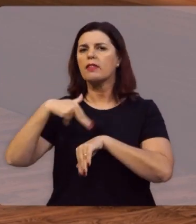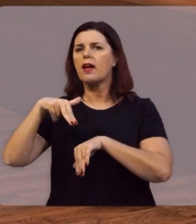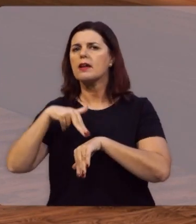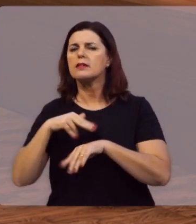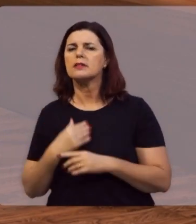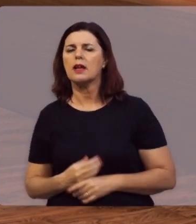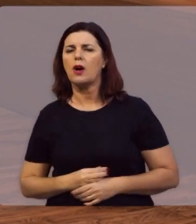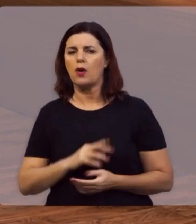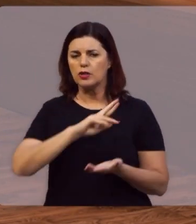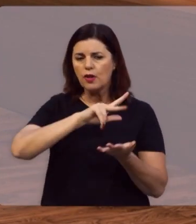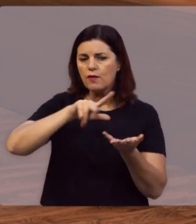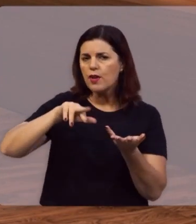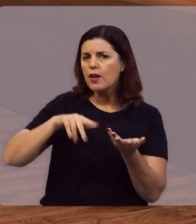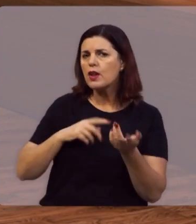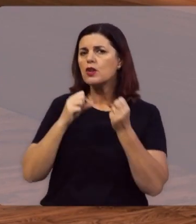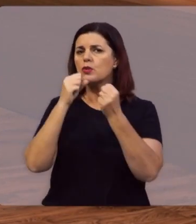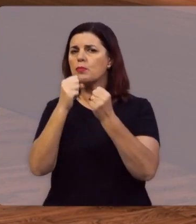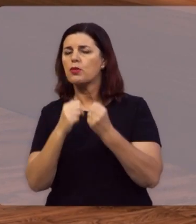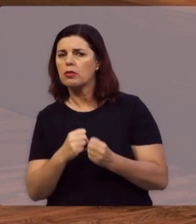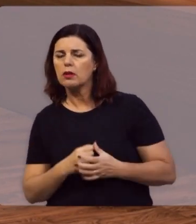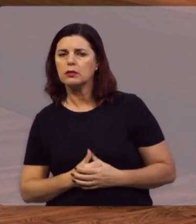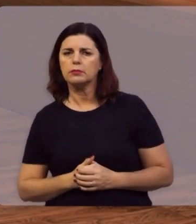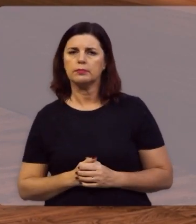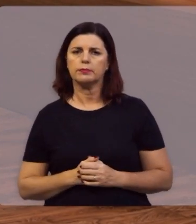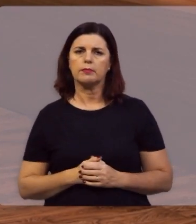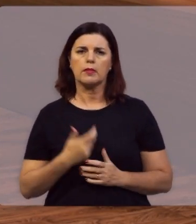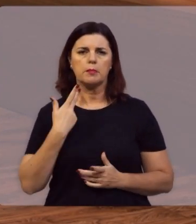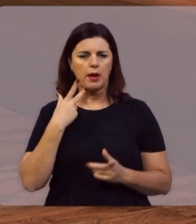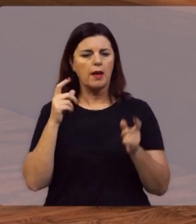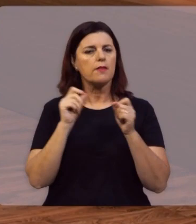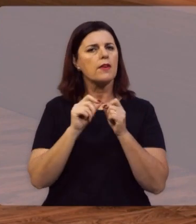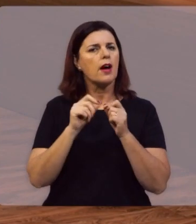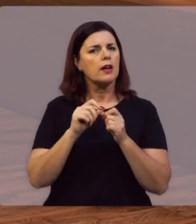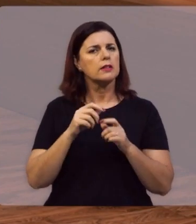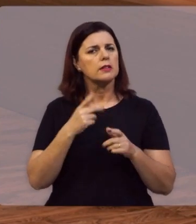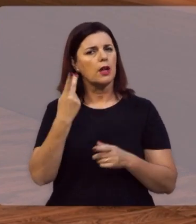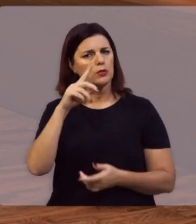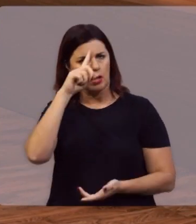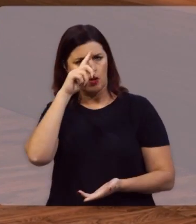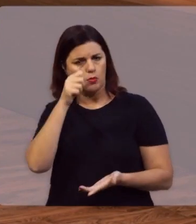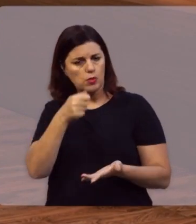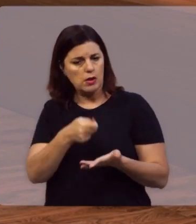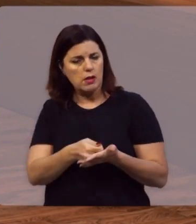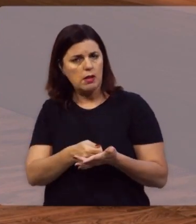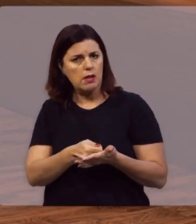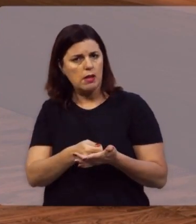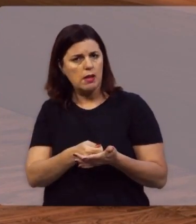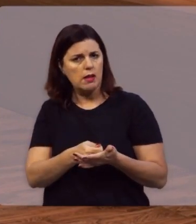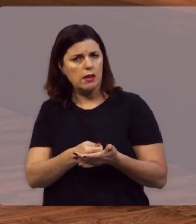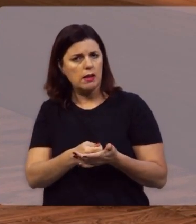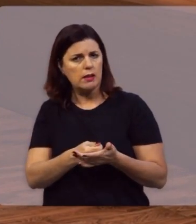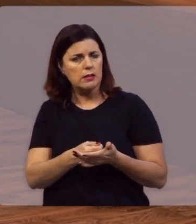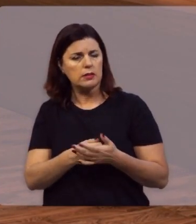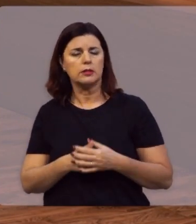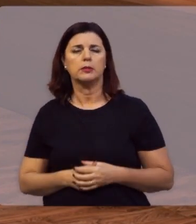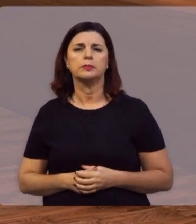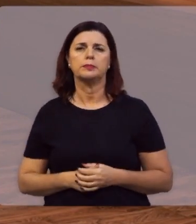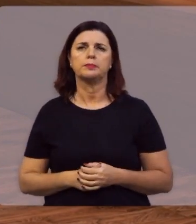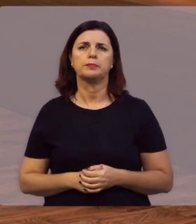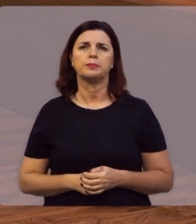as complexidades do Poder para exercer o seu mandato com eficiência e não ser massa de